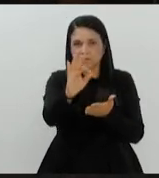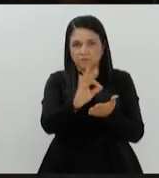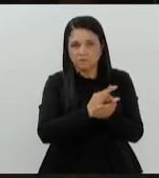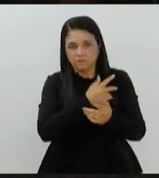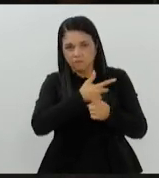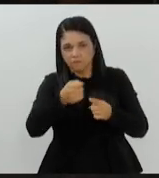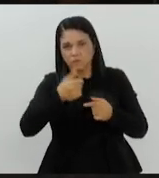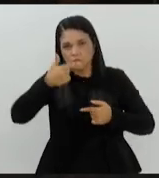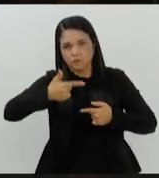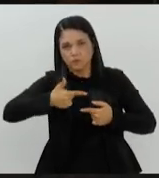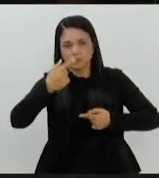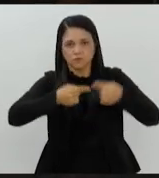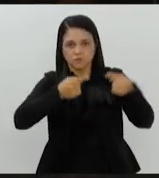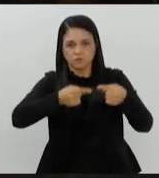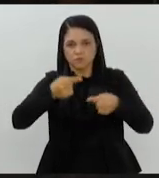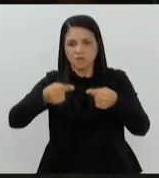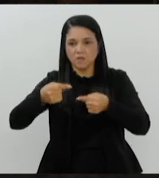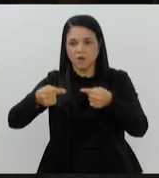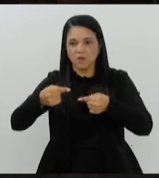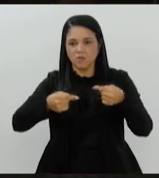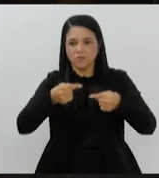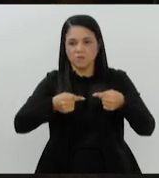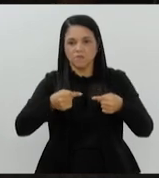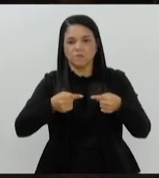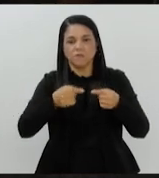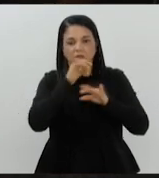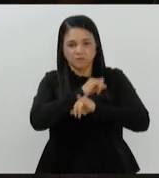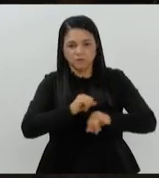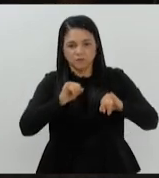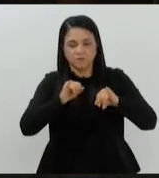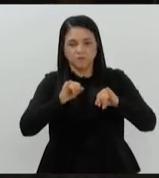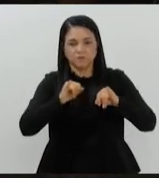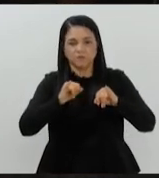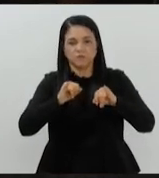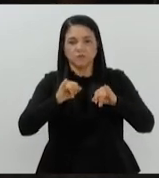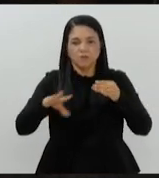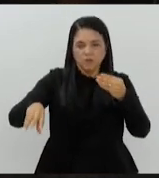do vencido para a segunda discussão. Anuncio,